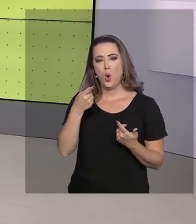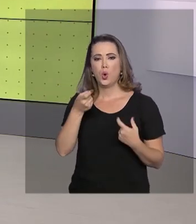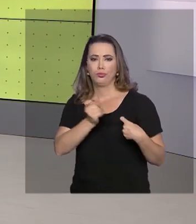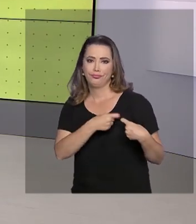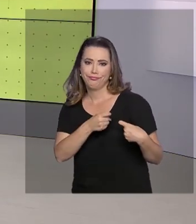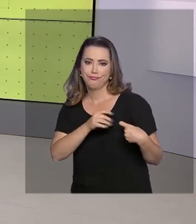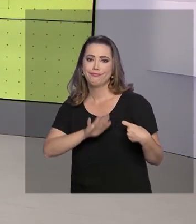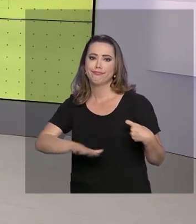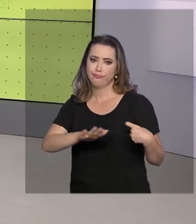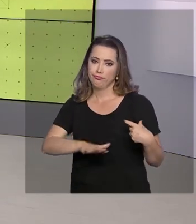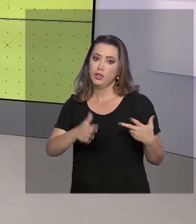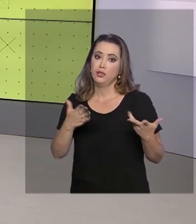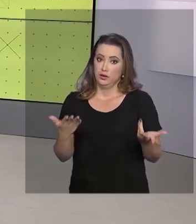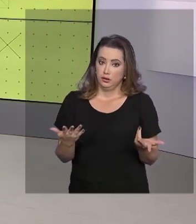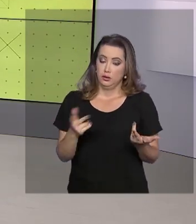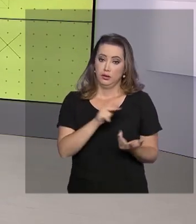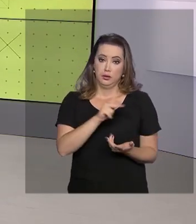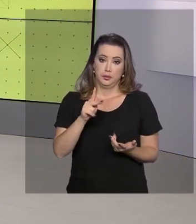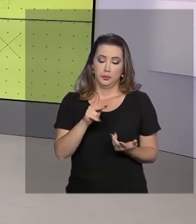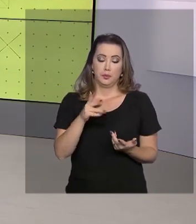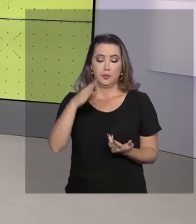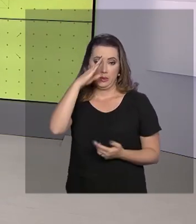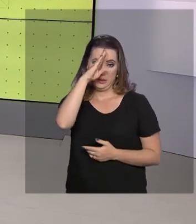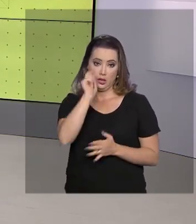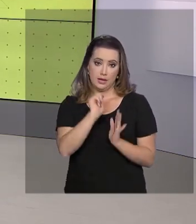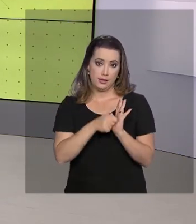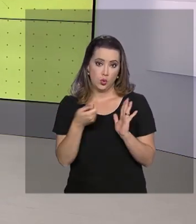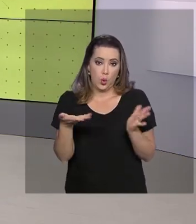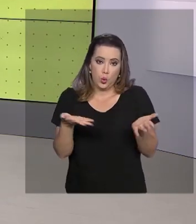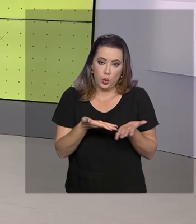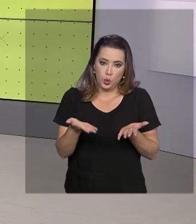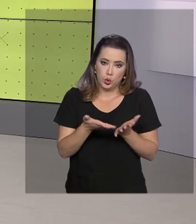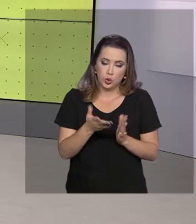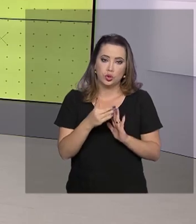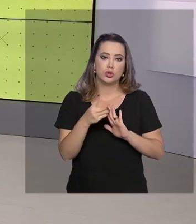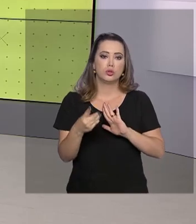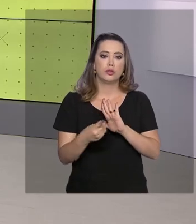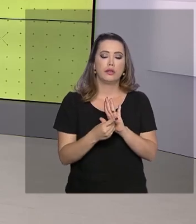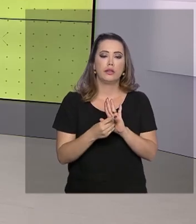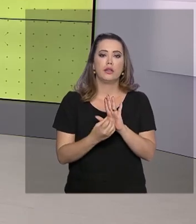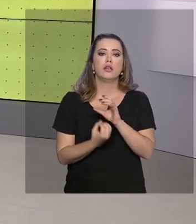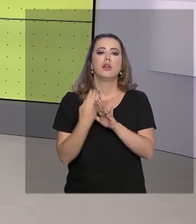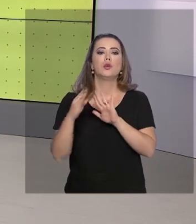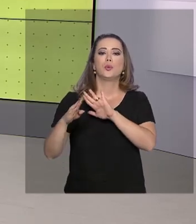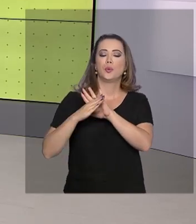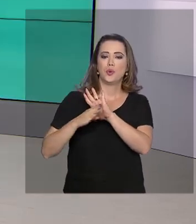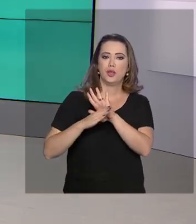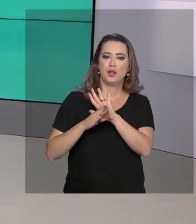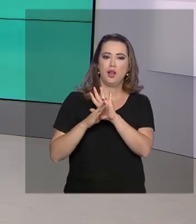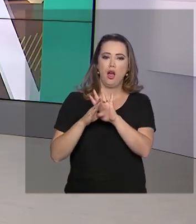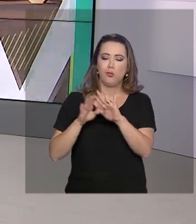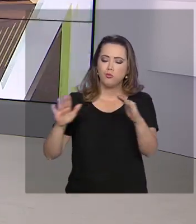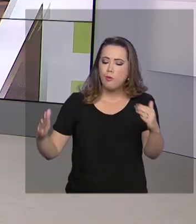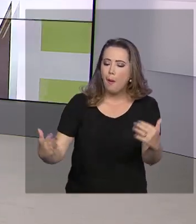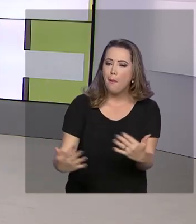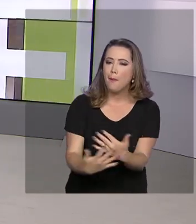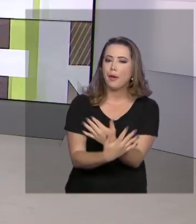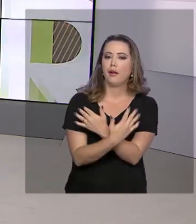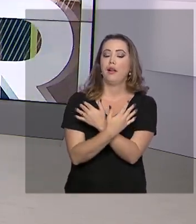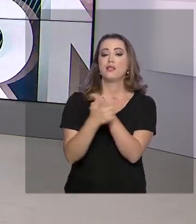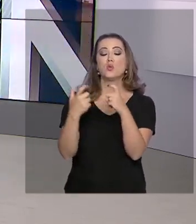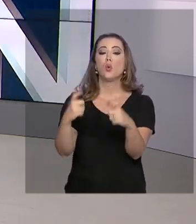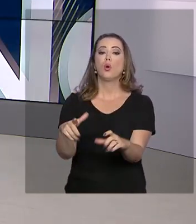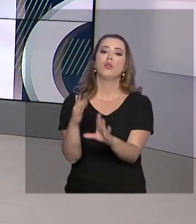direitos o presidente jair bolsonaro assinou hoje um decreto que cria o programa abrace-o marajó uma força-tarefa